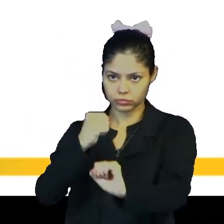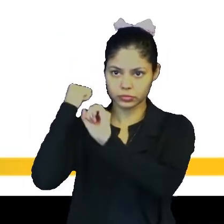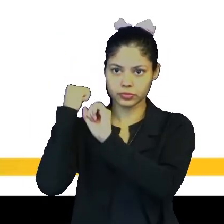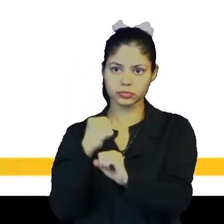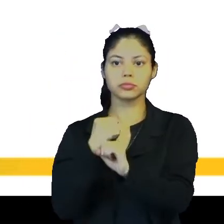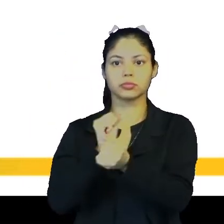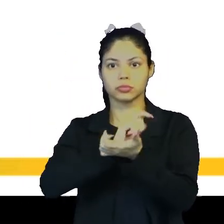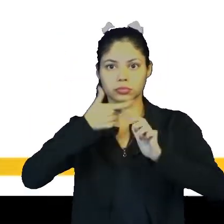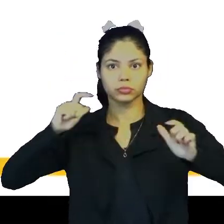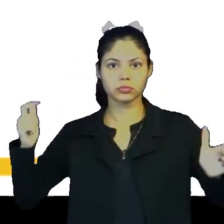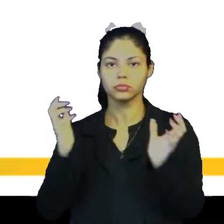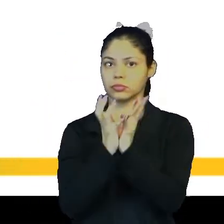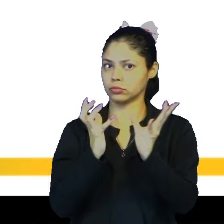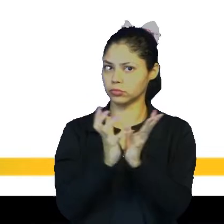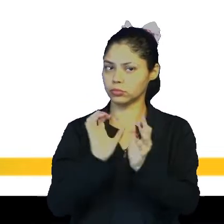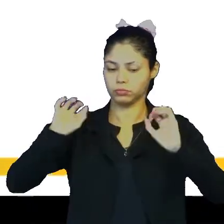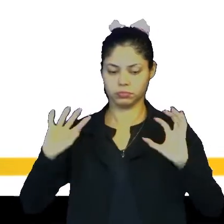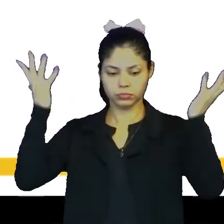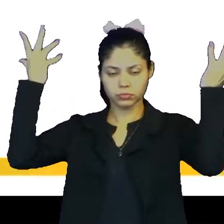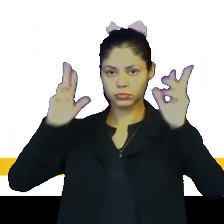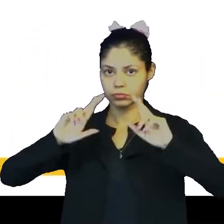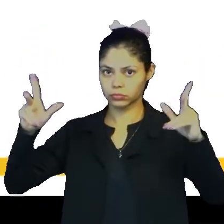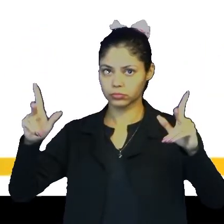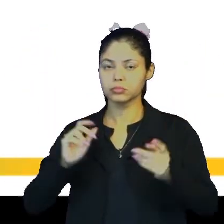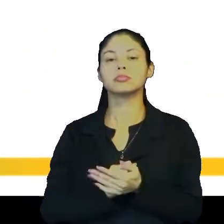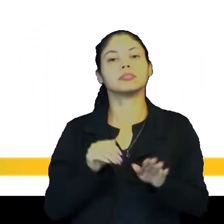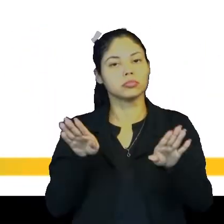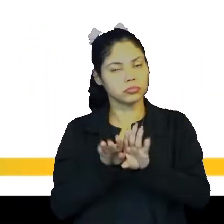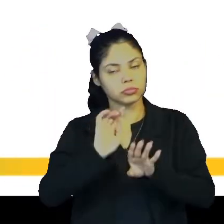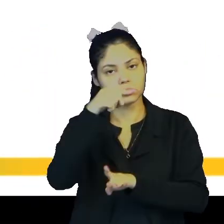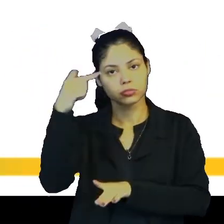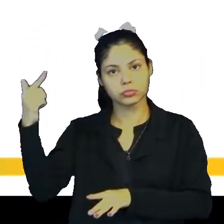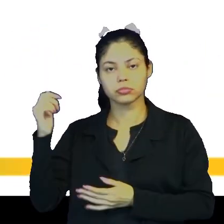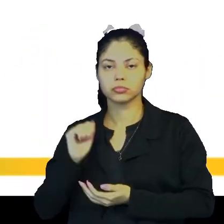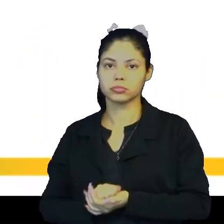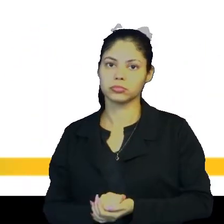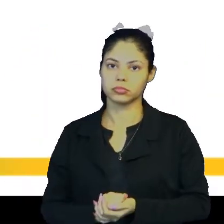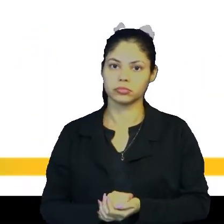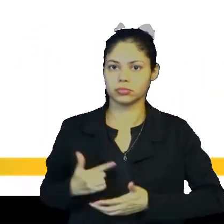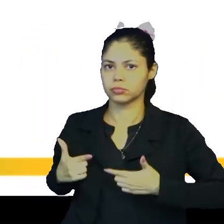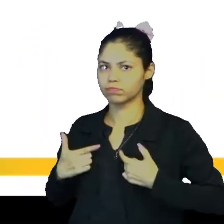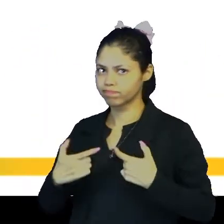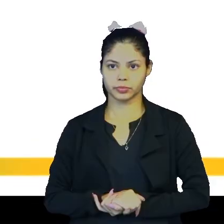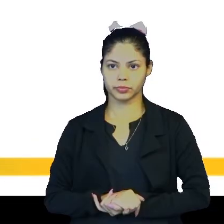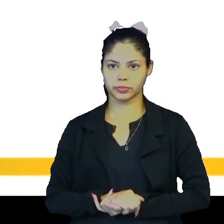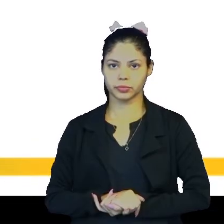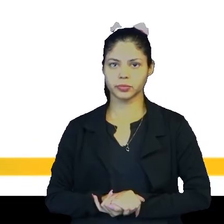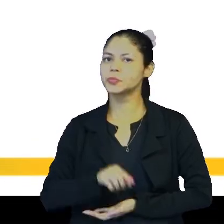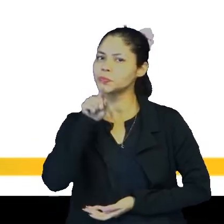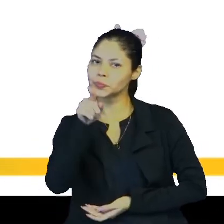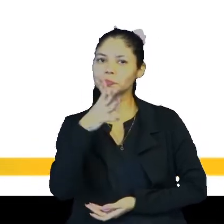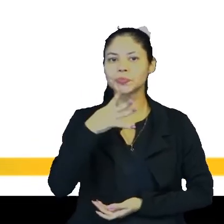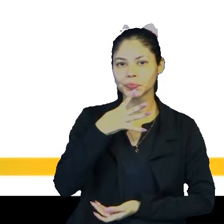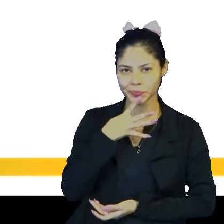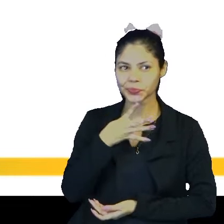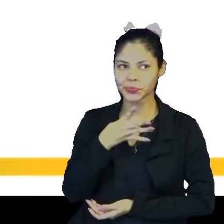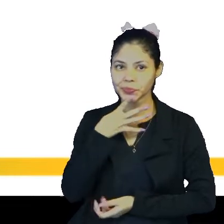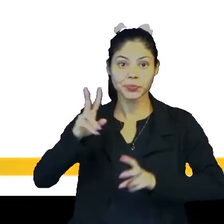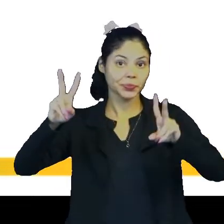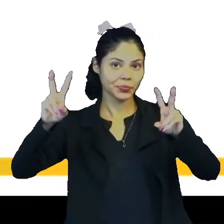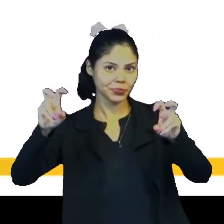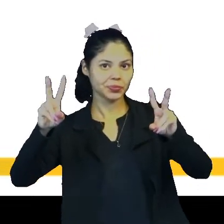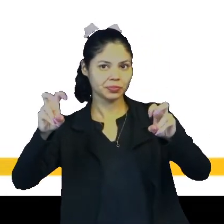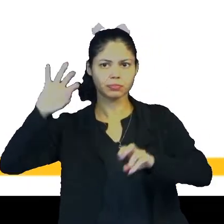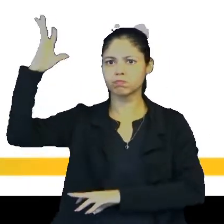caçadas de grandes manadas, mudanças climáticas, como também por outras questões, como guerras. Você já ouviu falar no